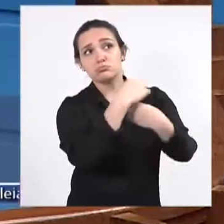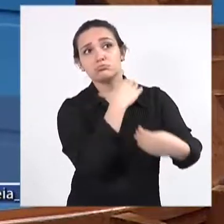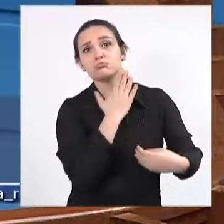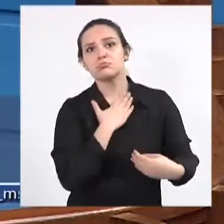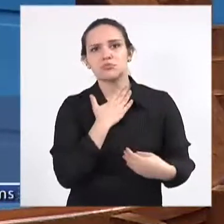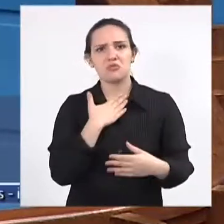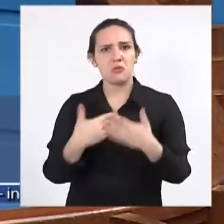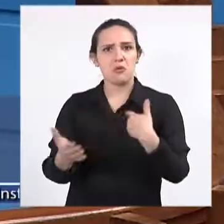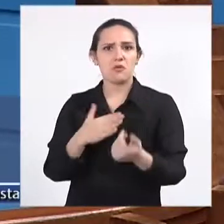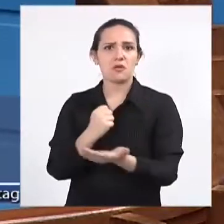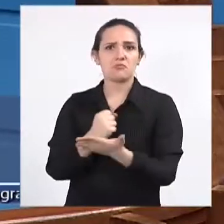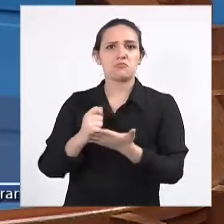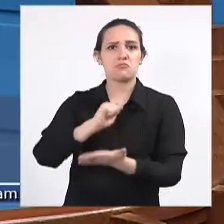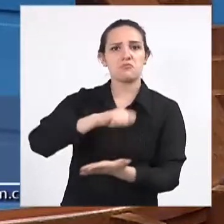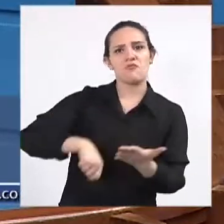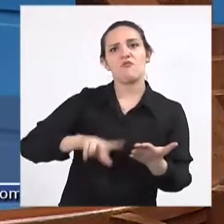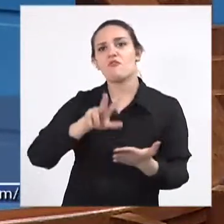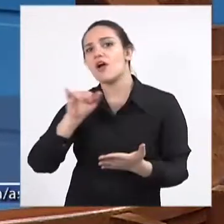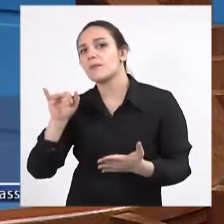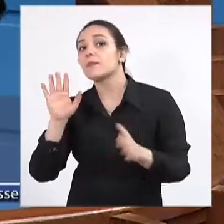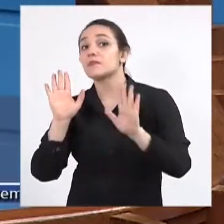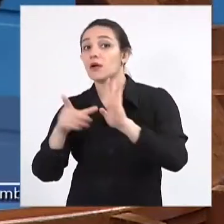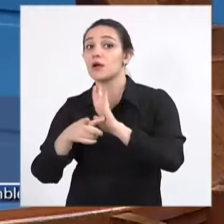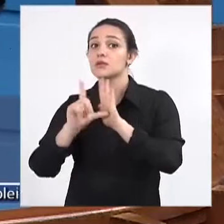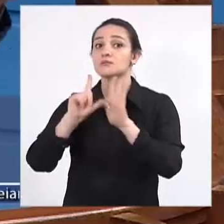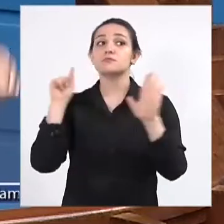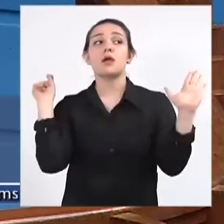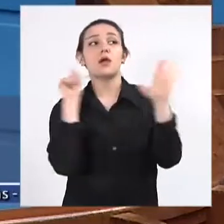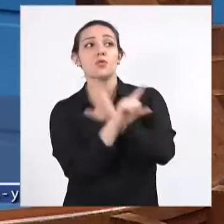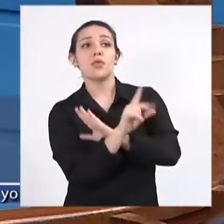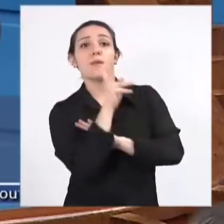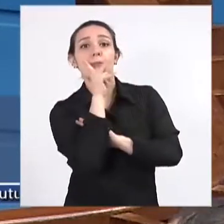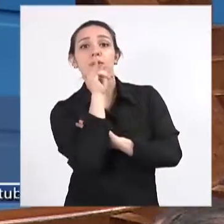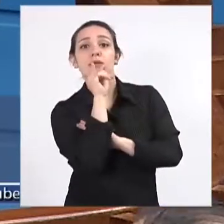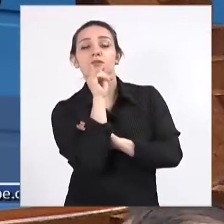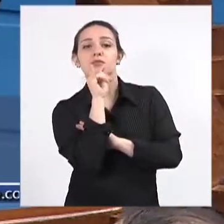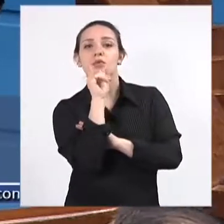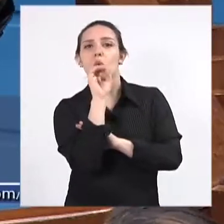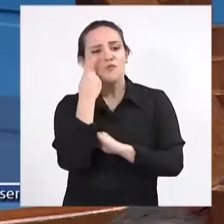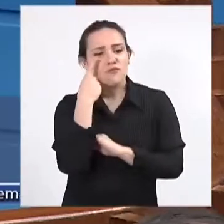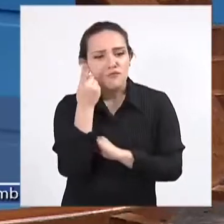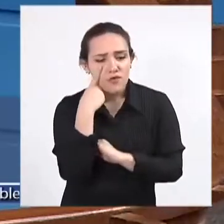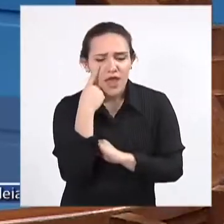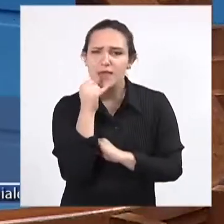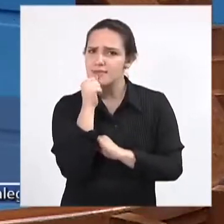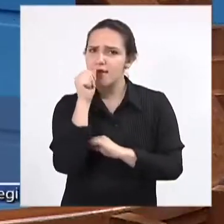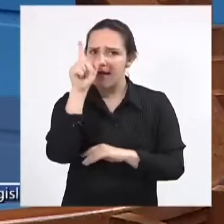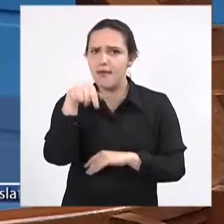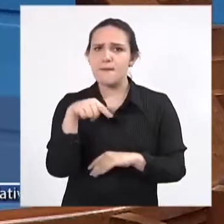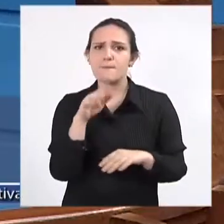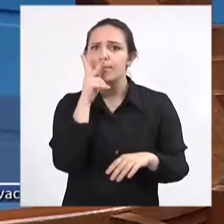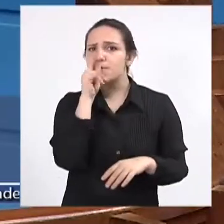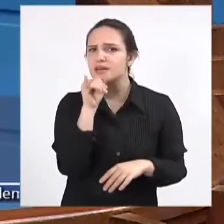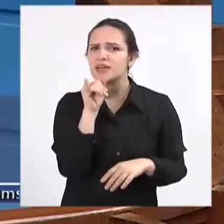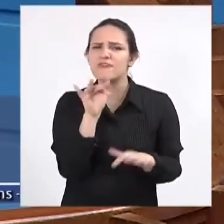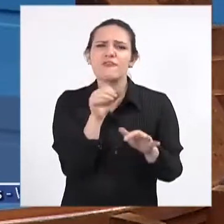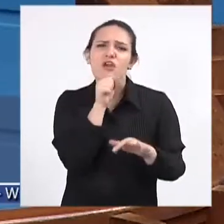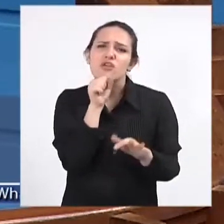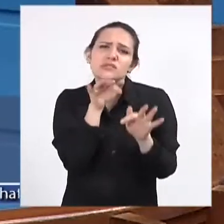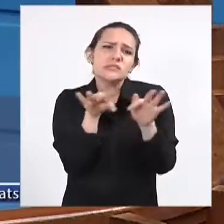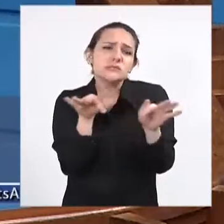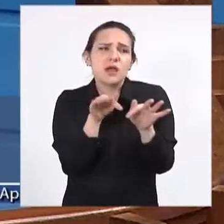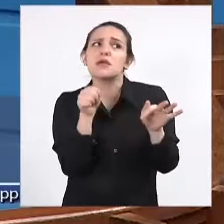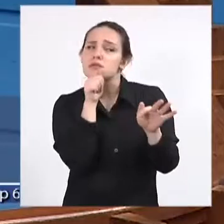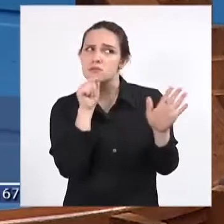qualquer contrato que ele vá assinar, ele procura lá, na província mais humilde da Índia, os conselhos do pai.